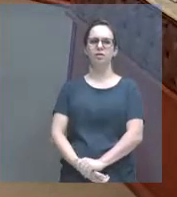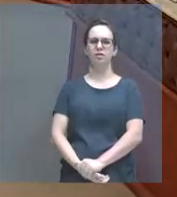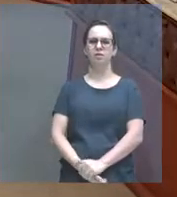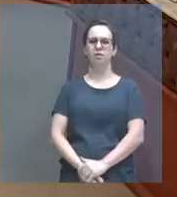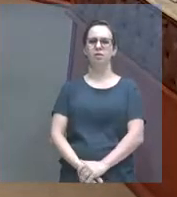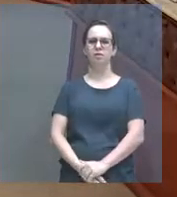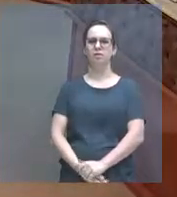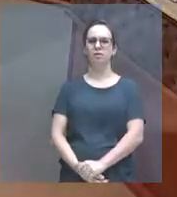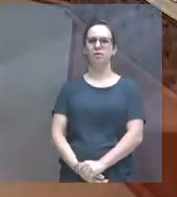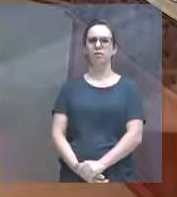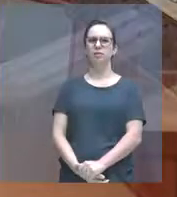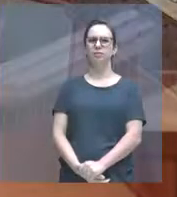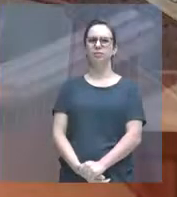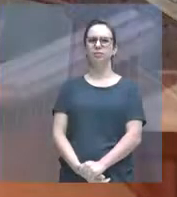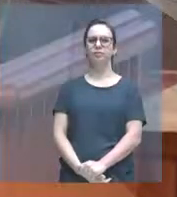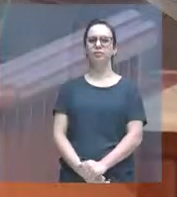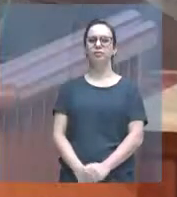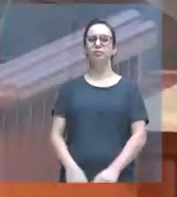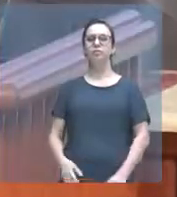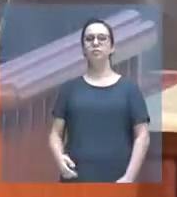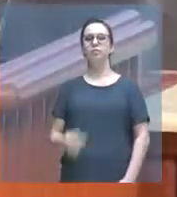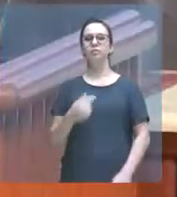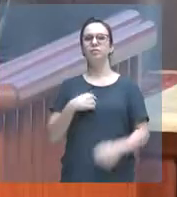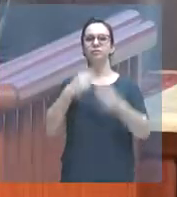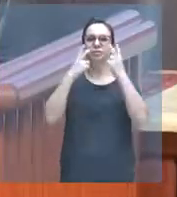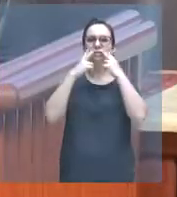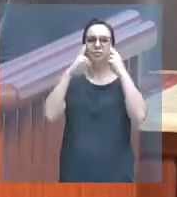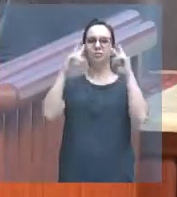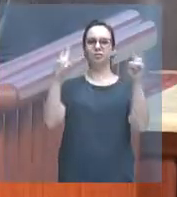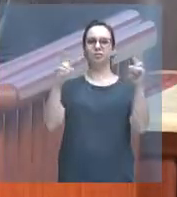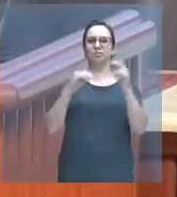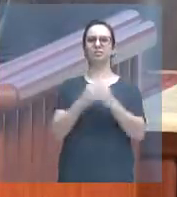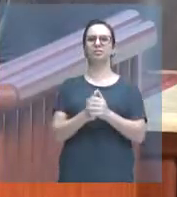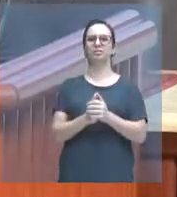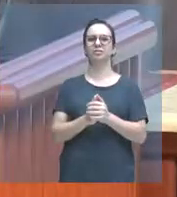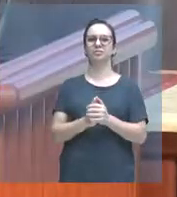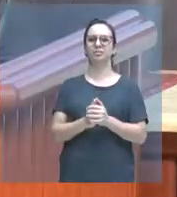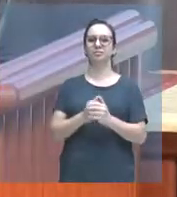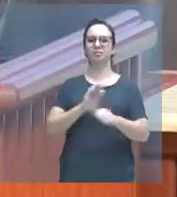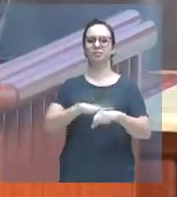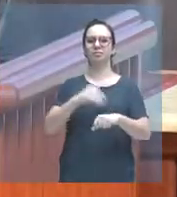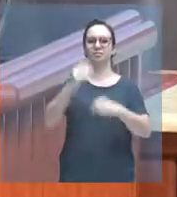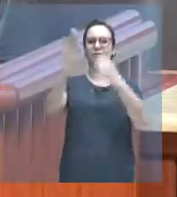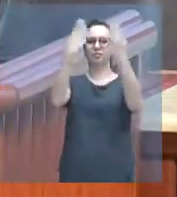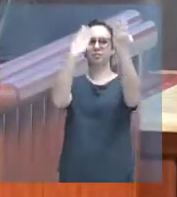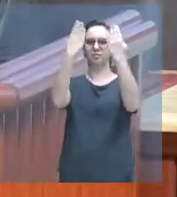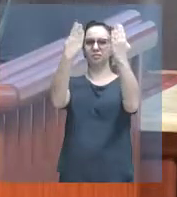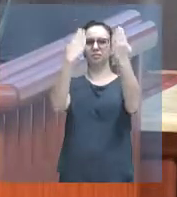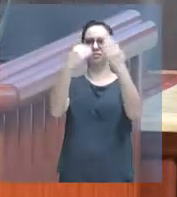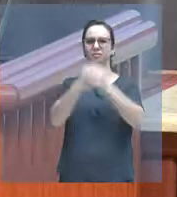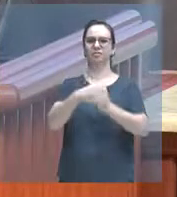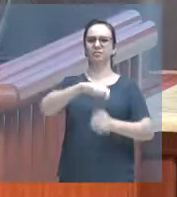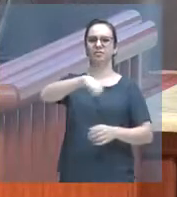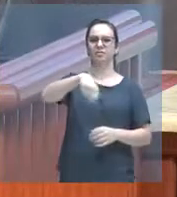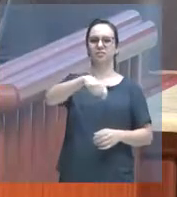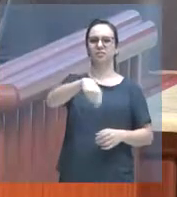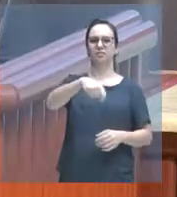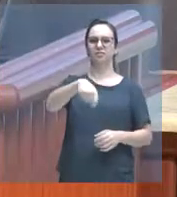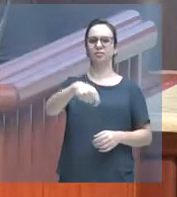Quer dizer que eu acabei descobrindo outra coisa agora, além de psicóloga, é cozinheira também, né? Ah, eu não podia perder a piada,